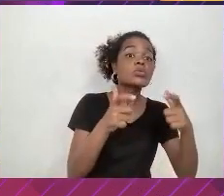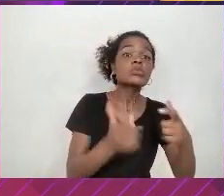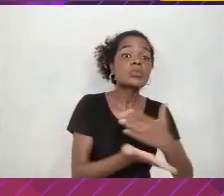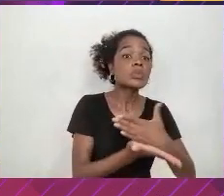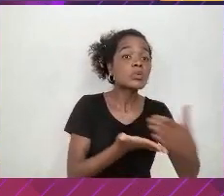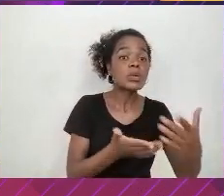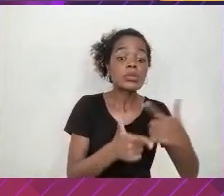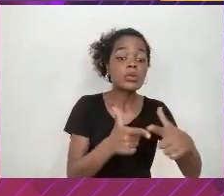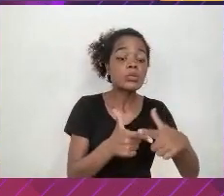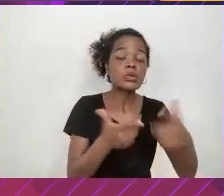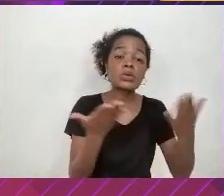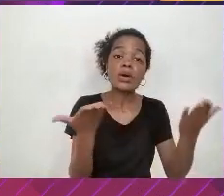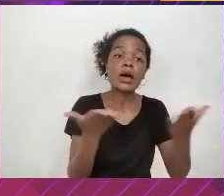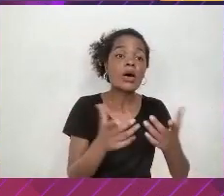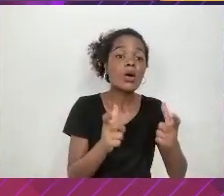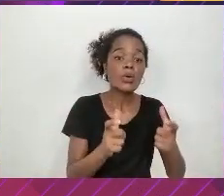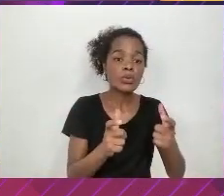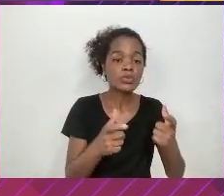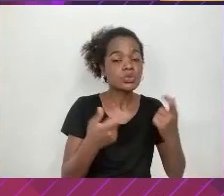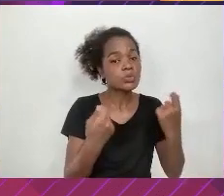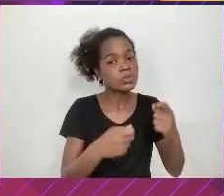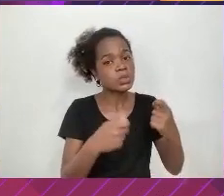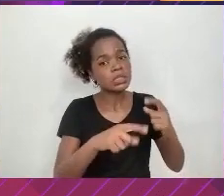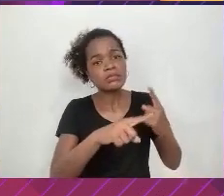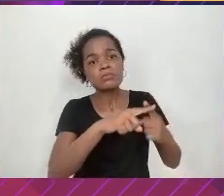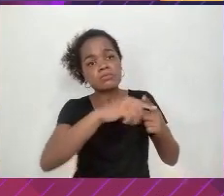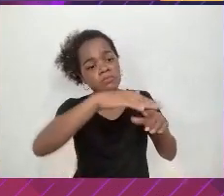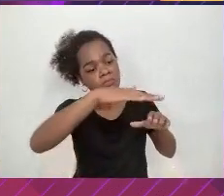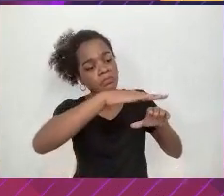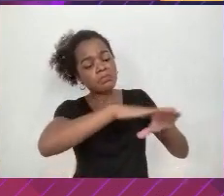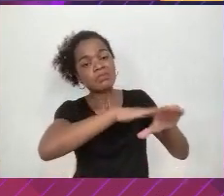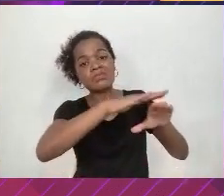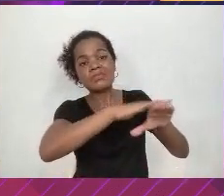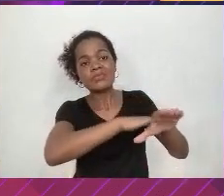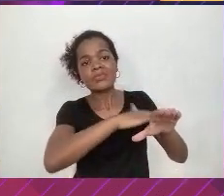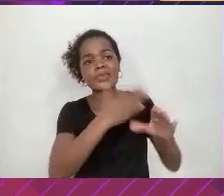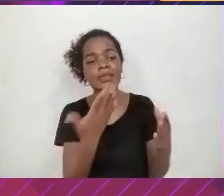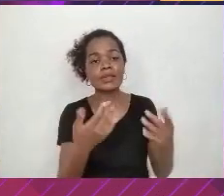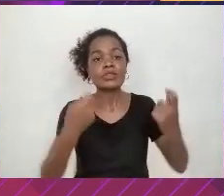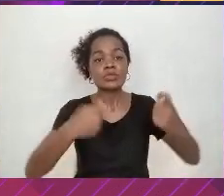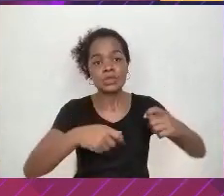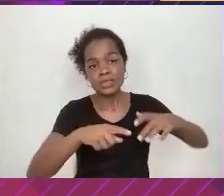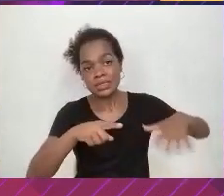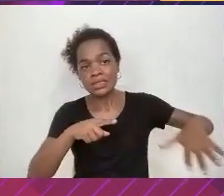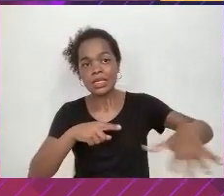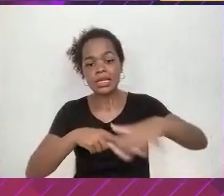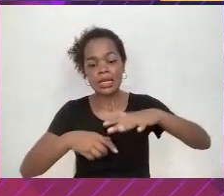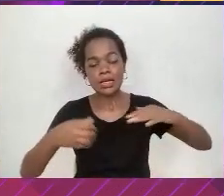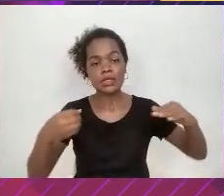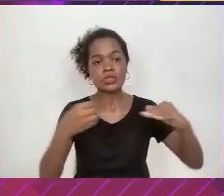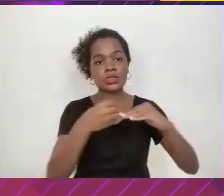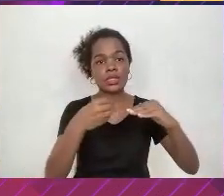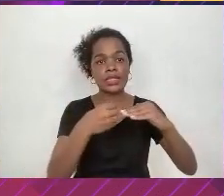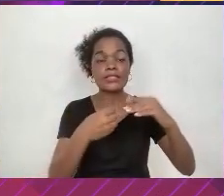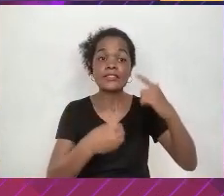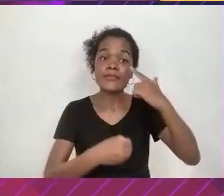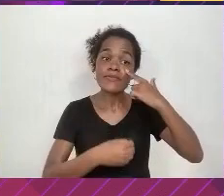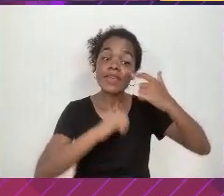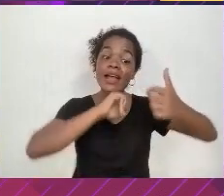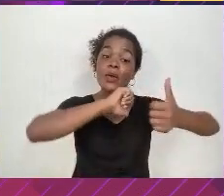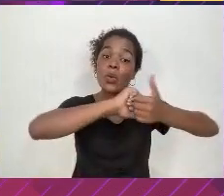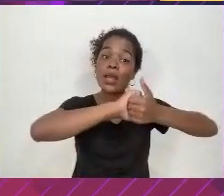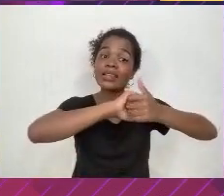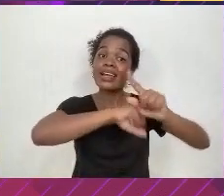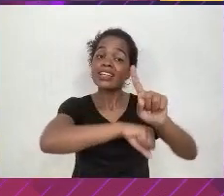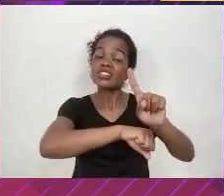sendo armazenado. Por que ele não está sendo armazenado? Então, a gente tem que ir para a área de dados e prever a qualidade lá. E não só